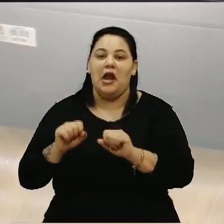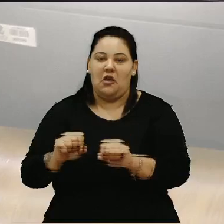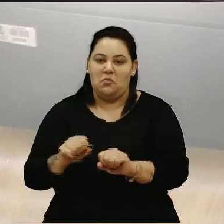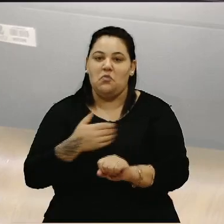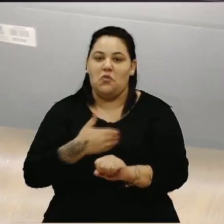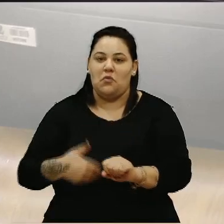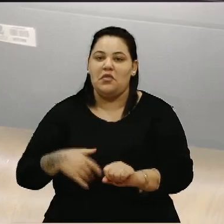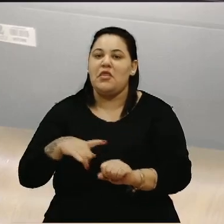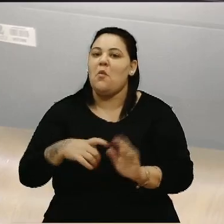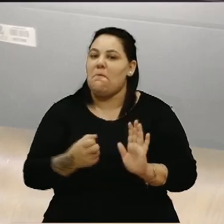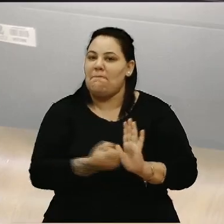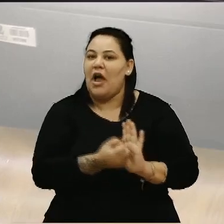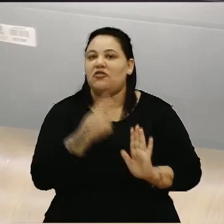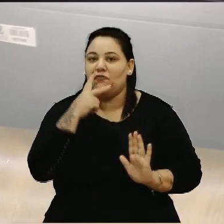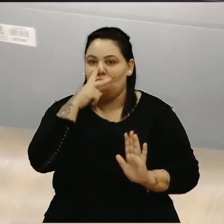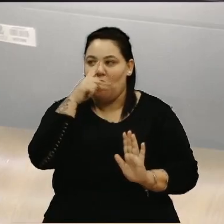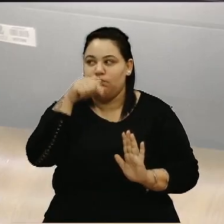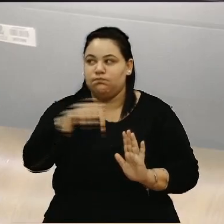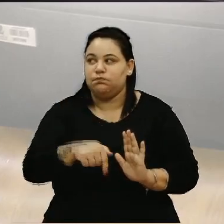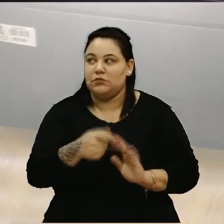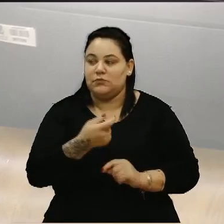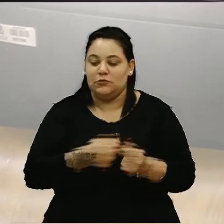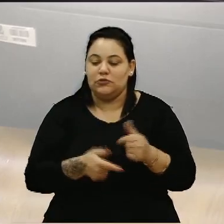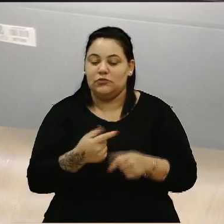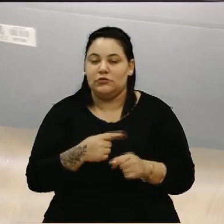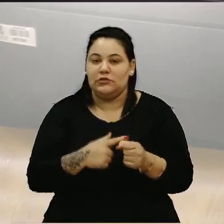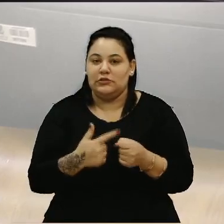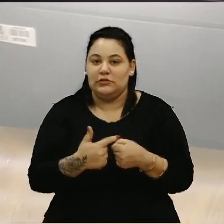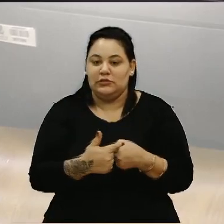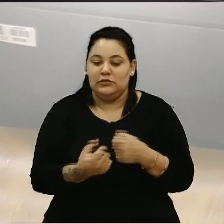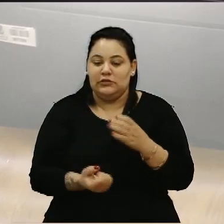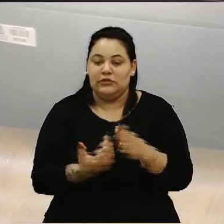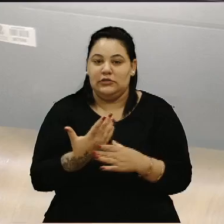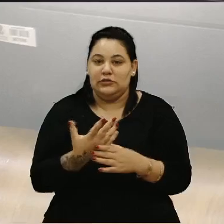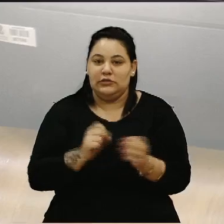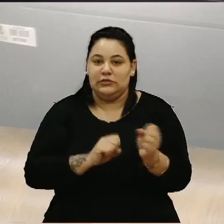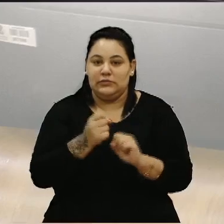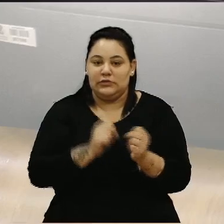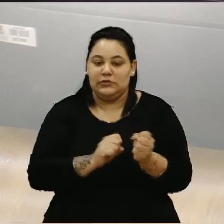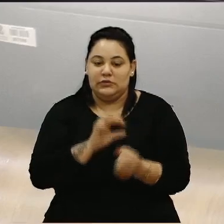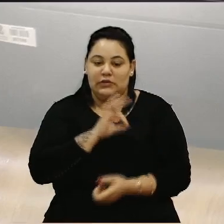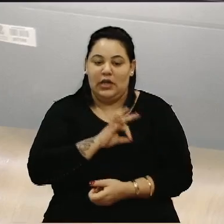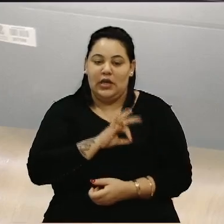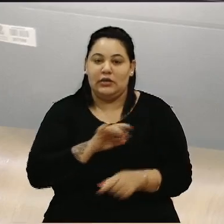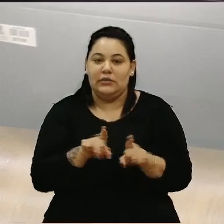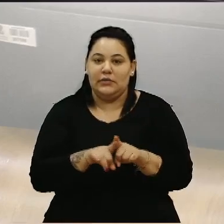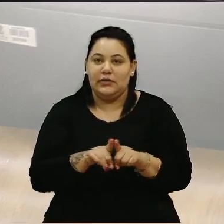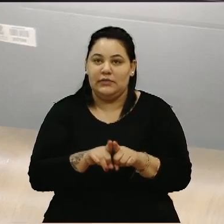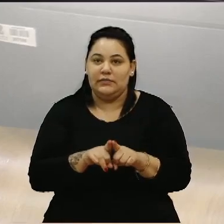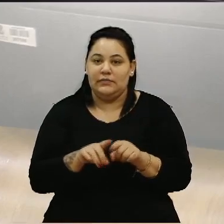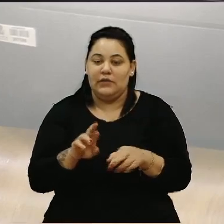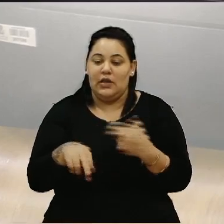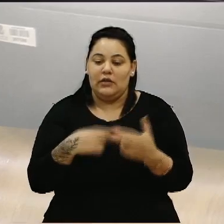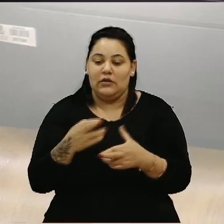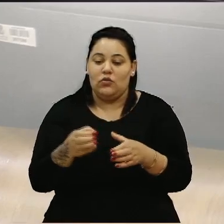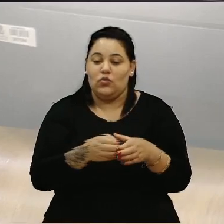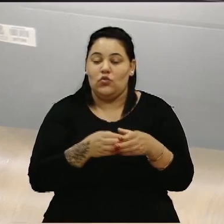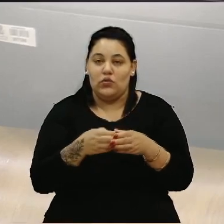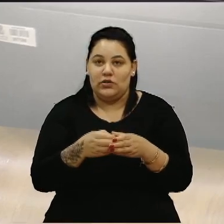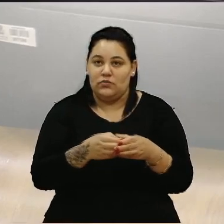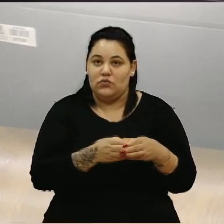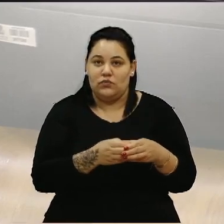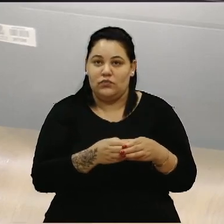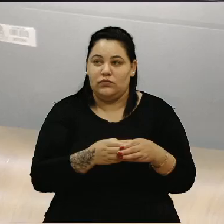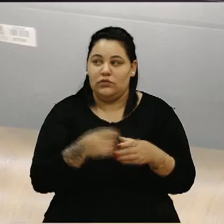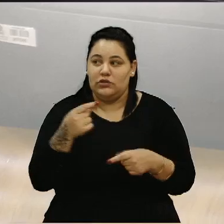ter um impacto muito forte na economia da cidade, na geração de emprego, geração de renda, na questão do turismo, né, que se debate